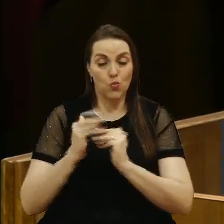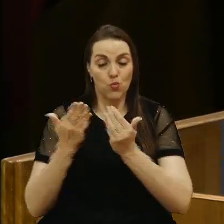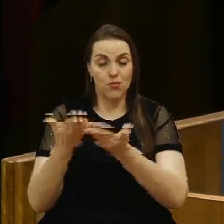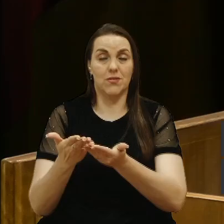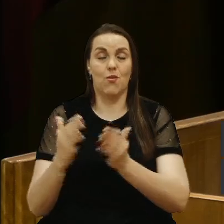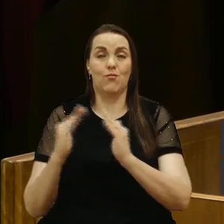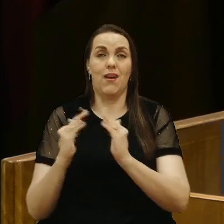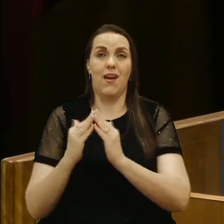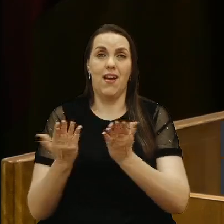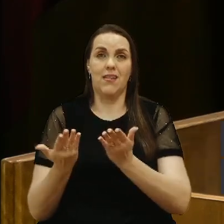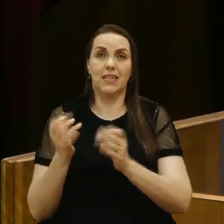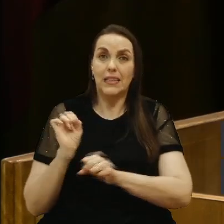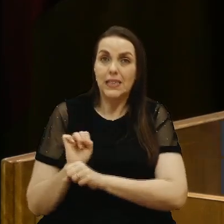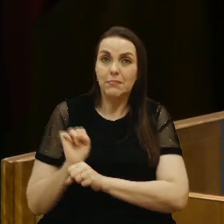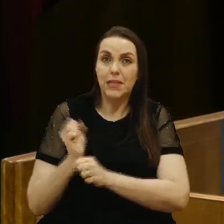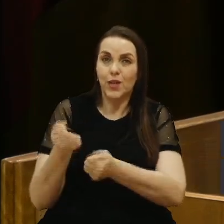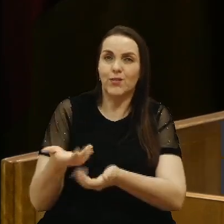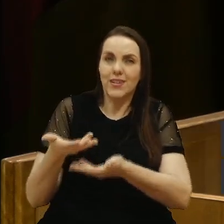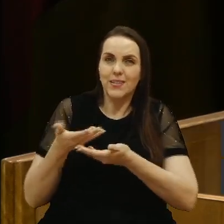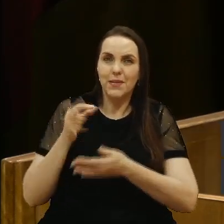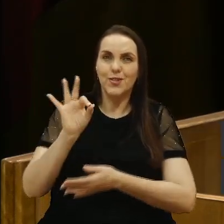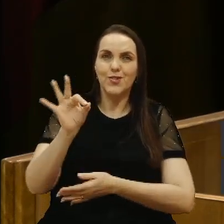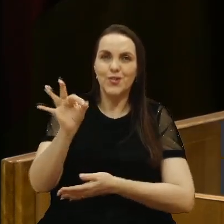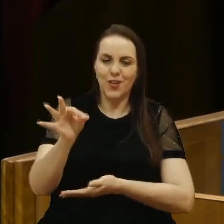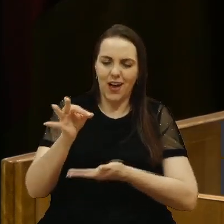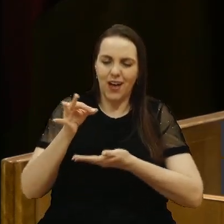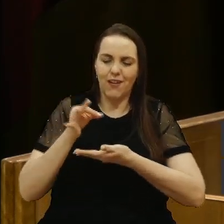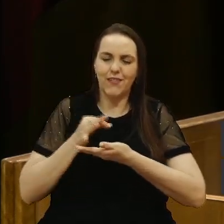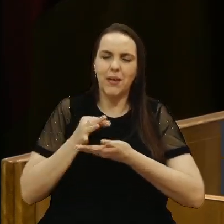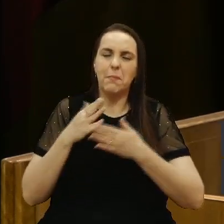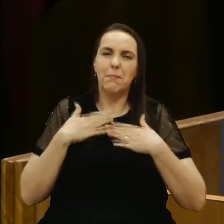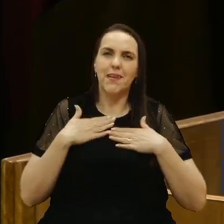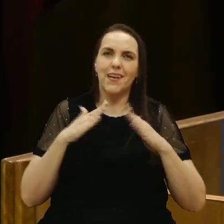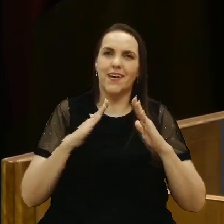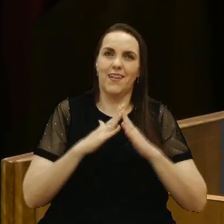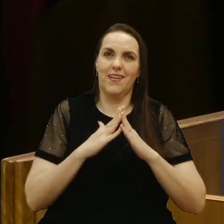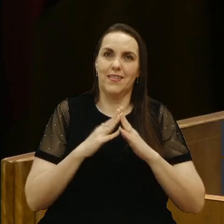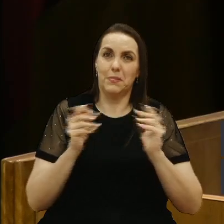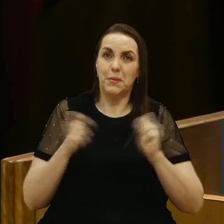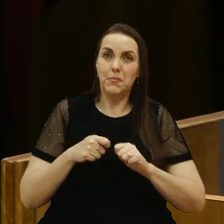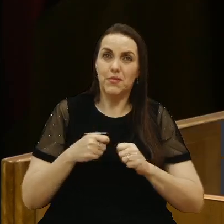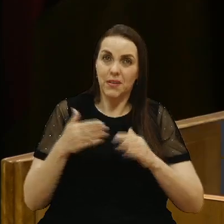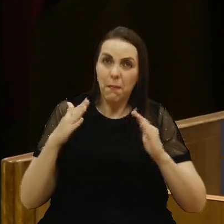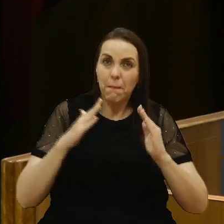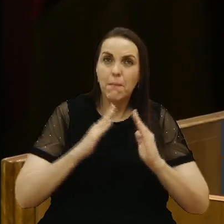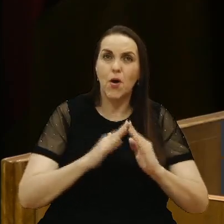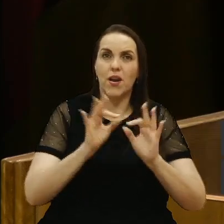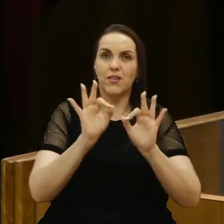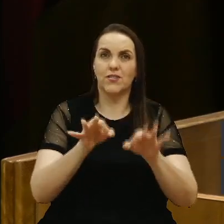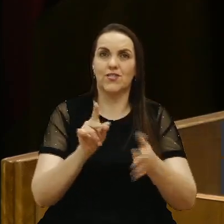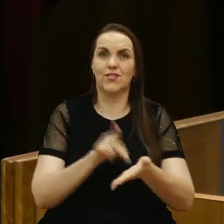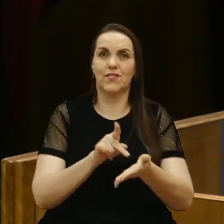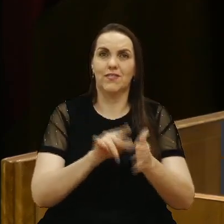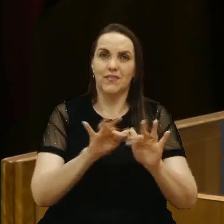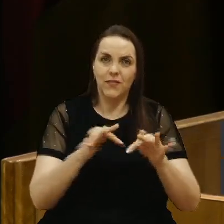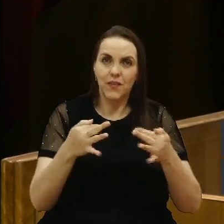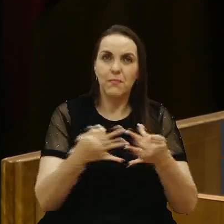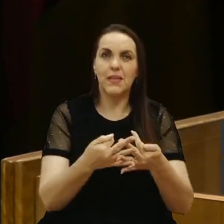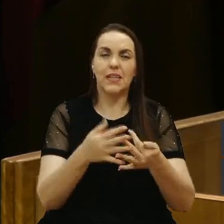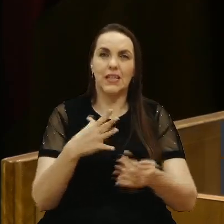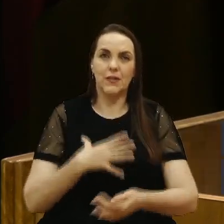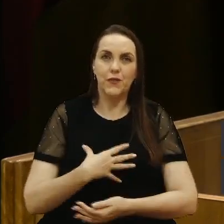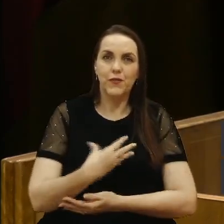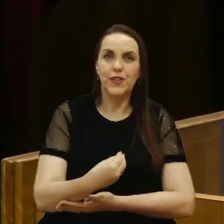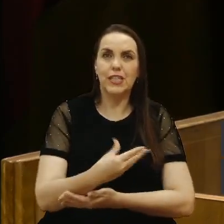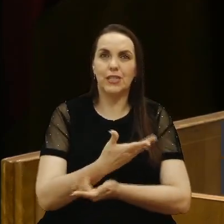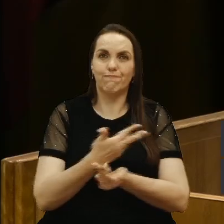que contam em receber as chaves do seu imóvel para poderem estarem morando com suas famílias, com seus